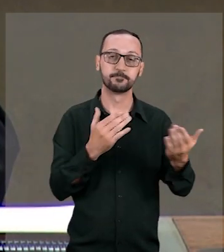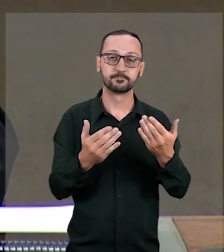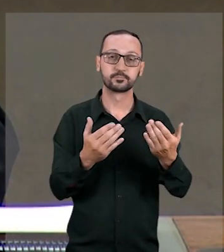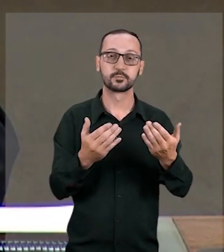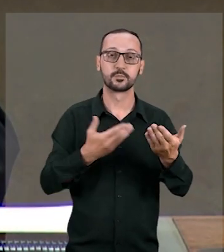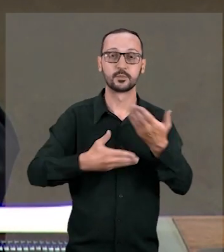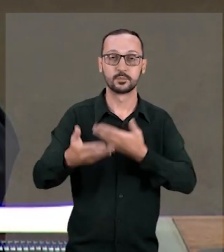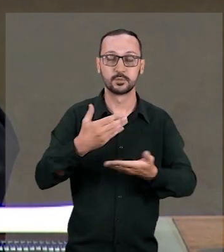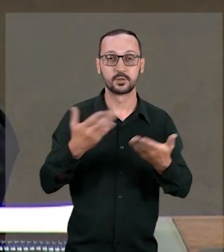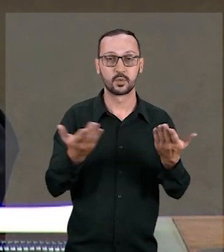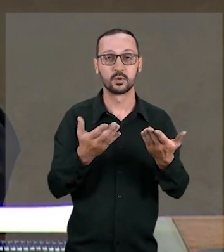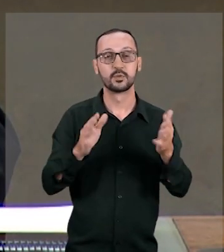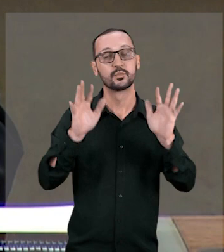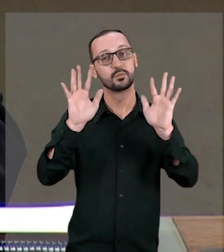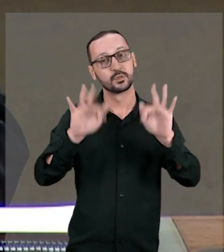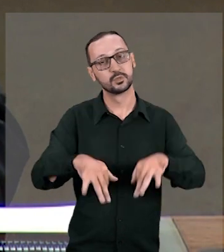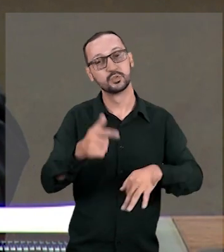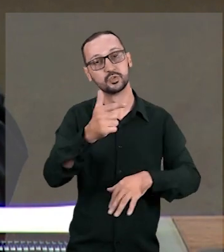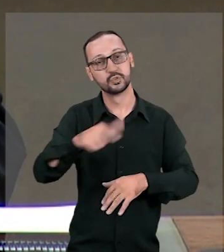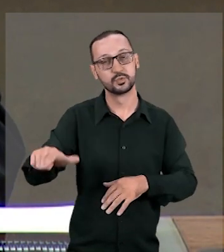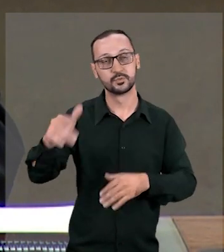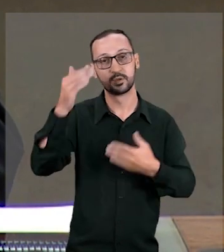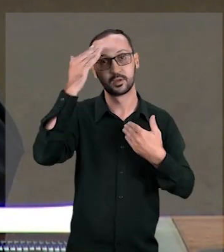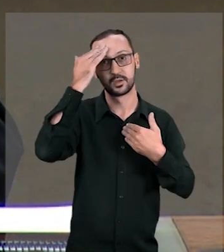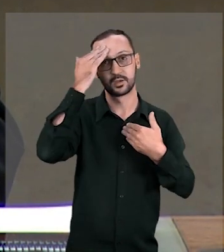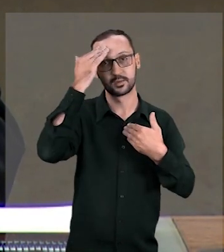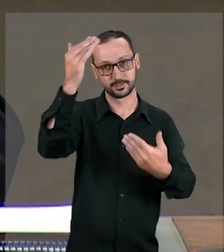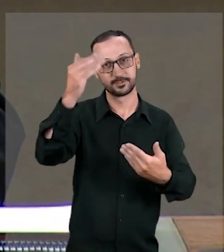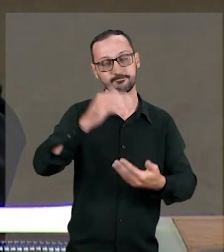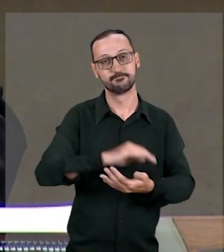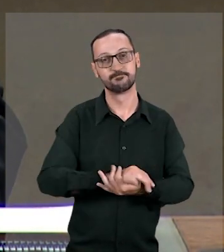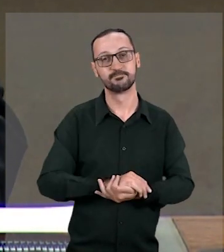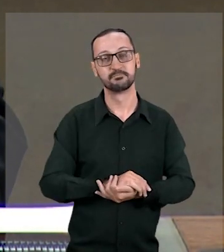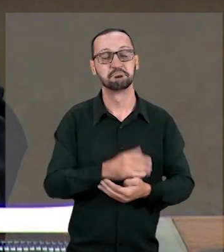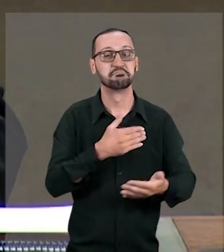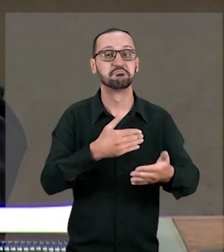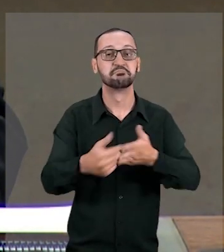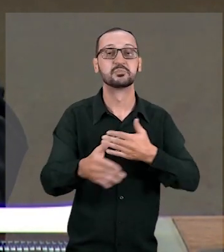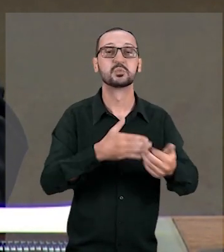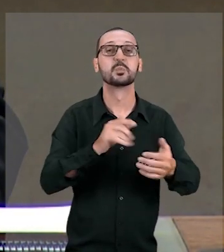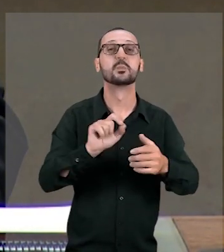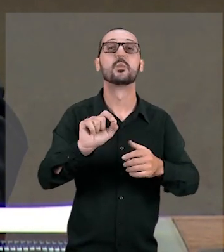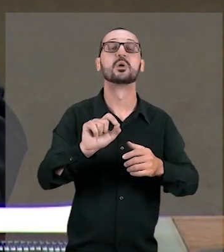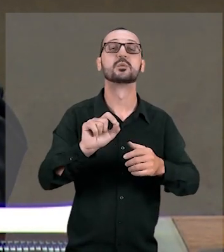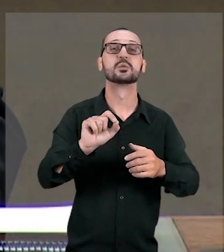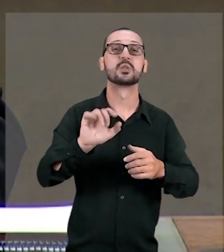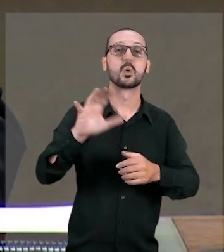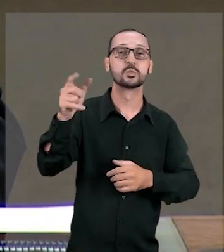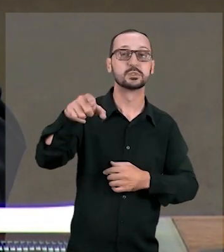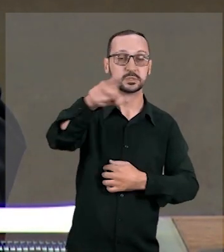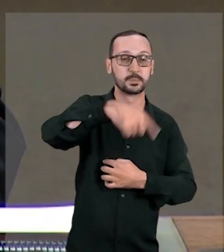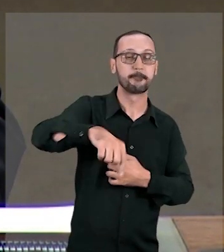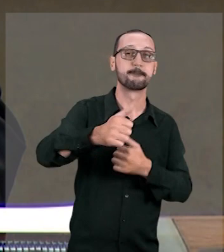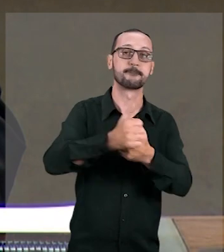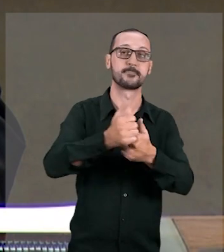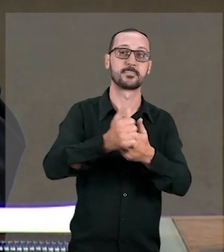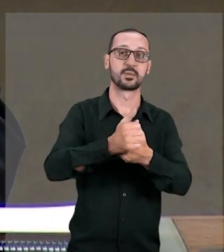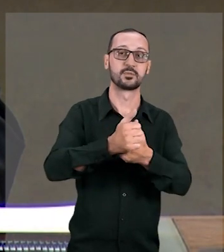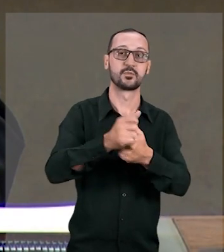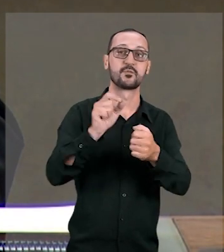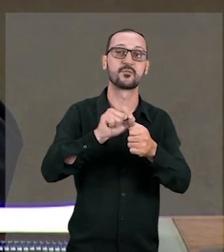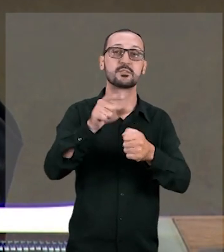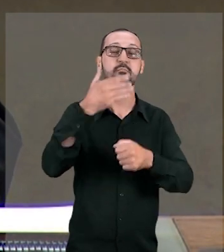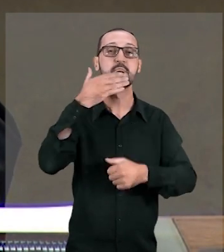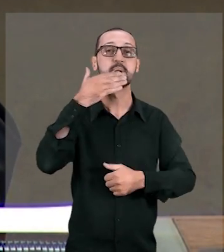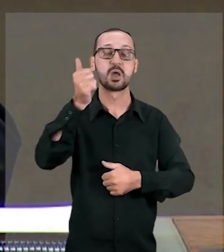com todos, e aqui eu termino de novo agradecendo. Não importa o que esteja acontecendo à sua volta,